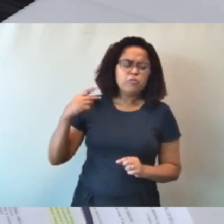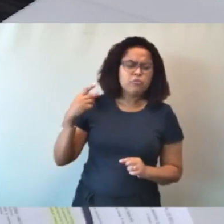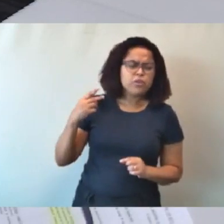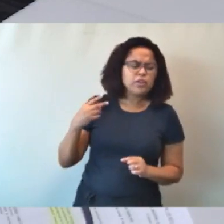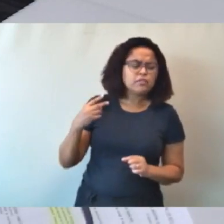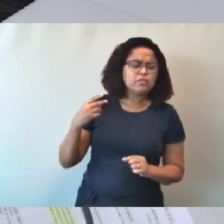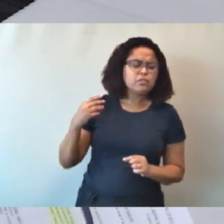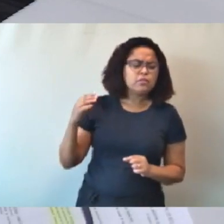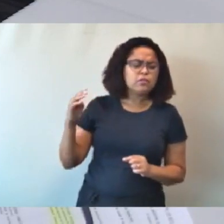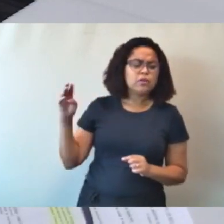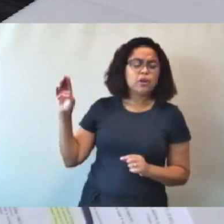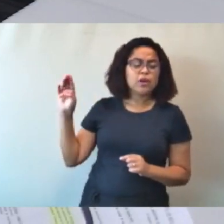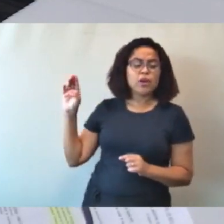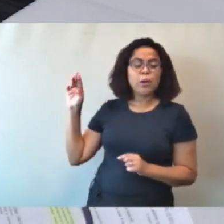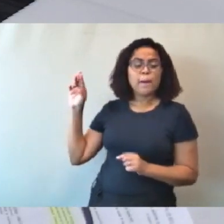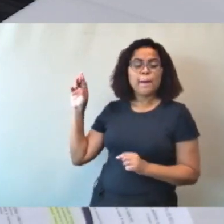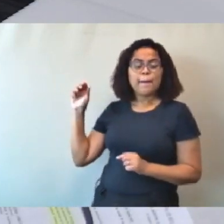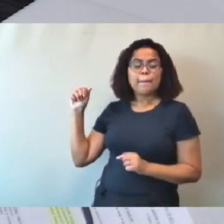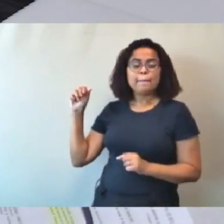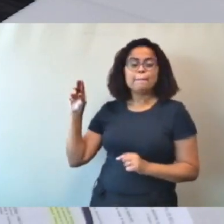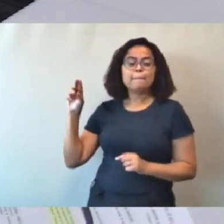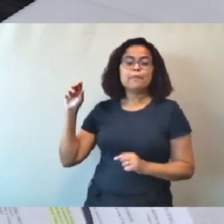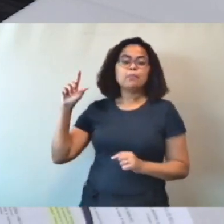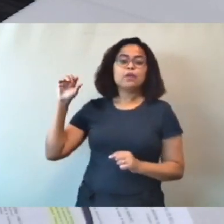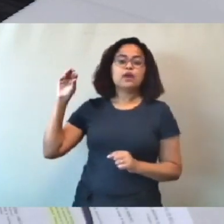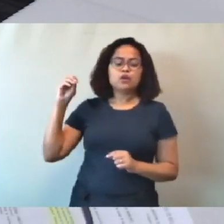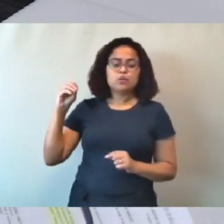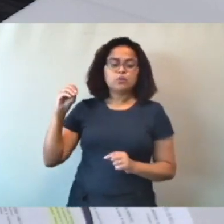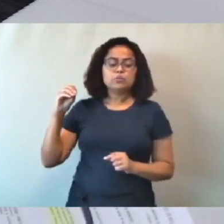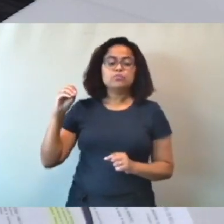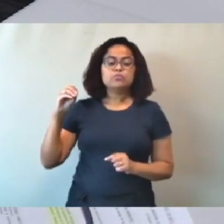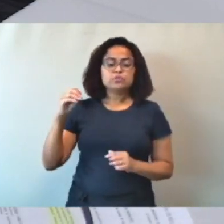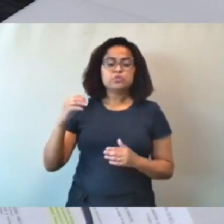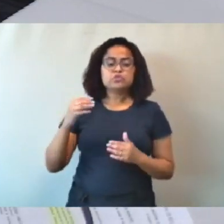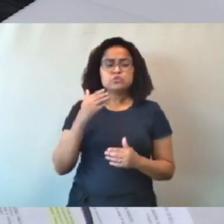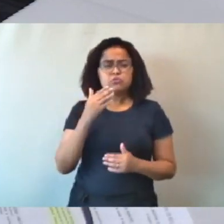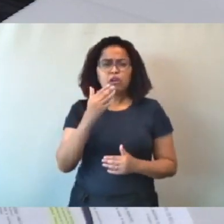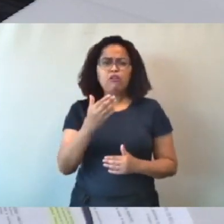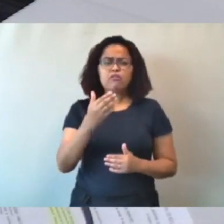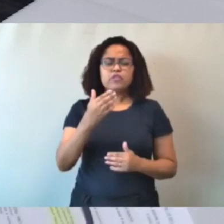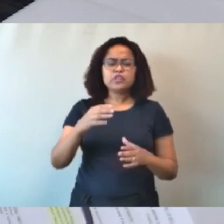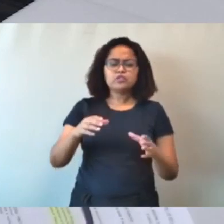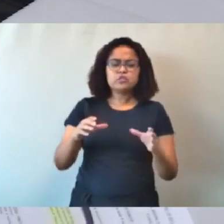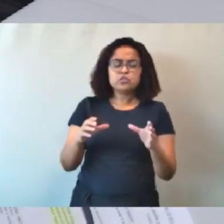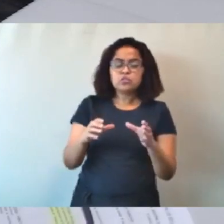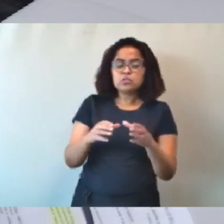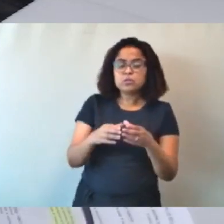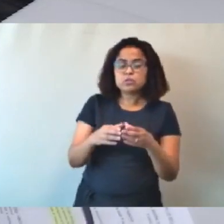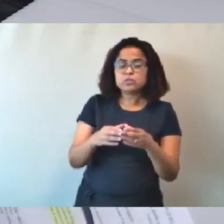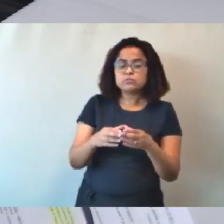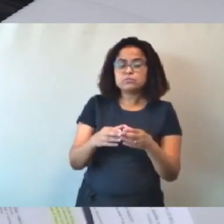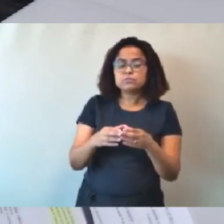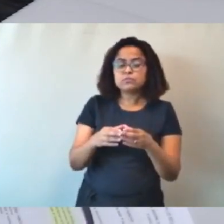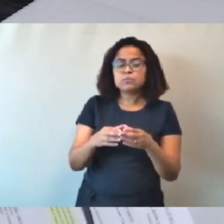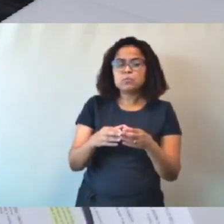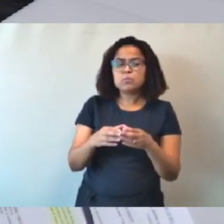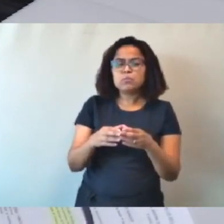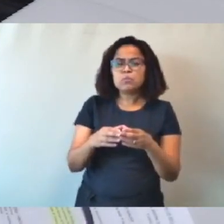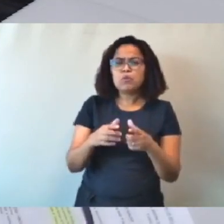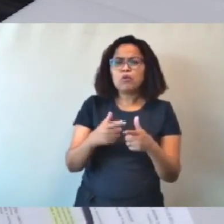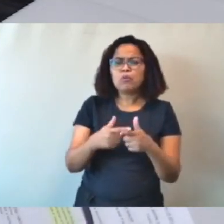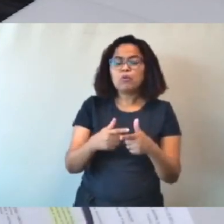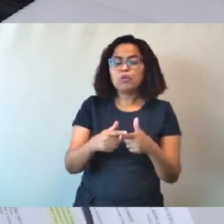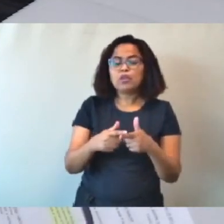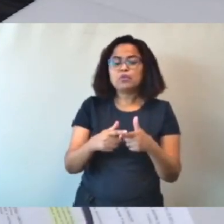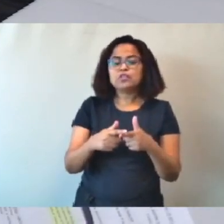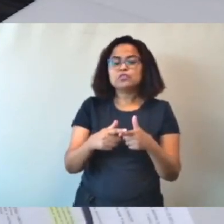nobre vereador está à frente, que é a questão dos moradores de rua. Só abrir aqui uma adenda em cima